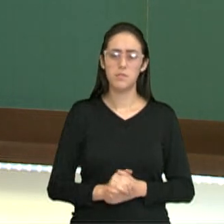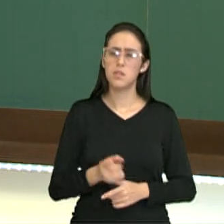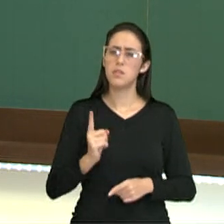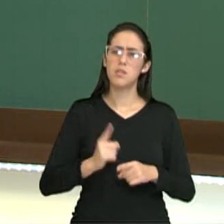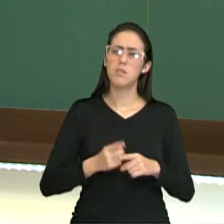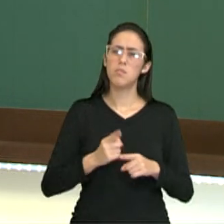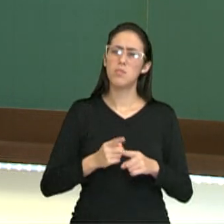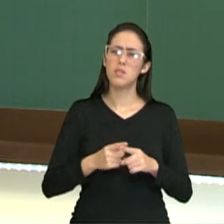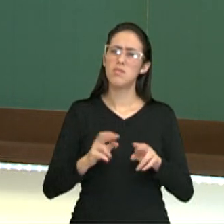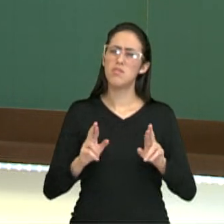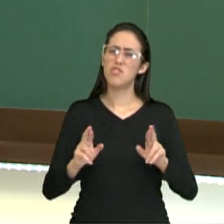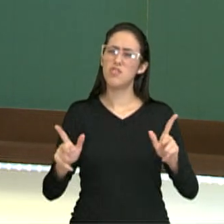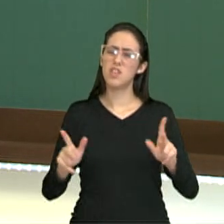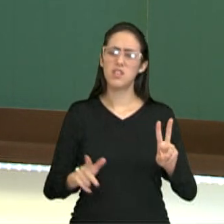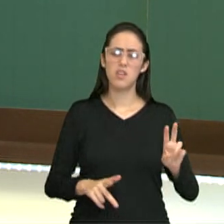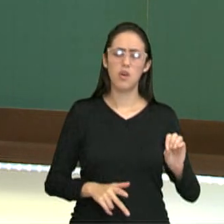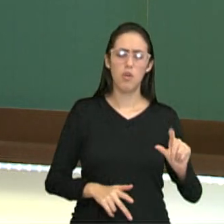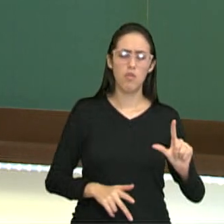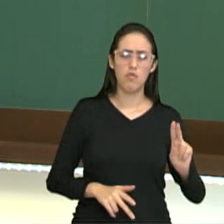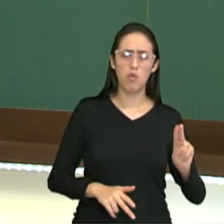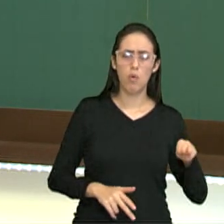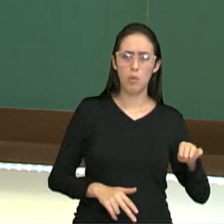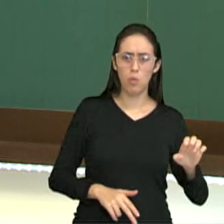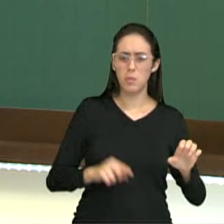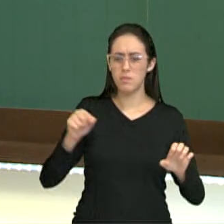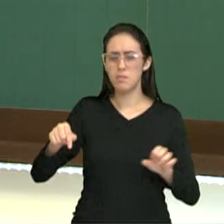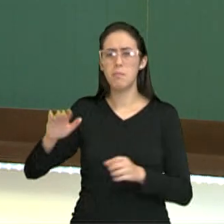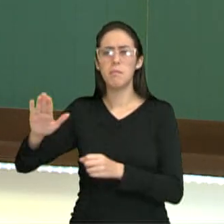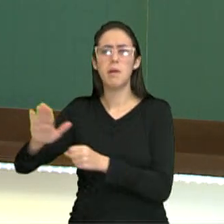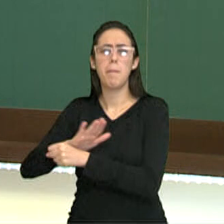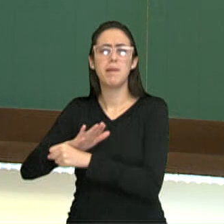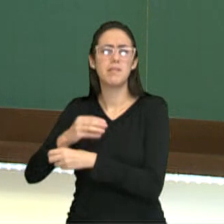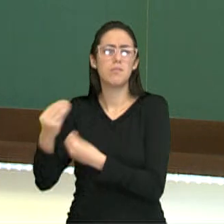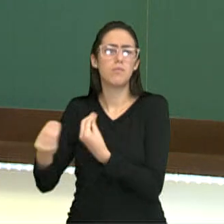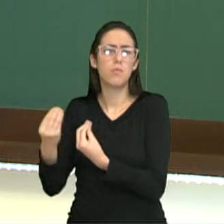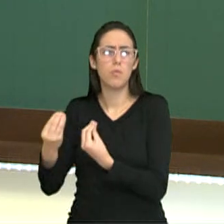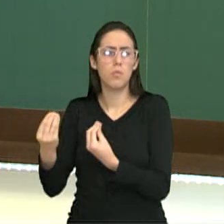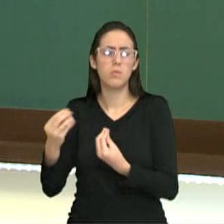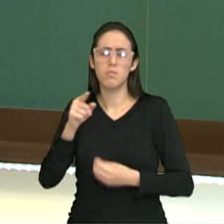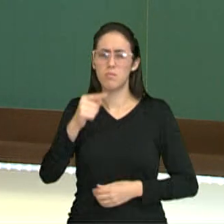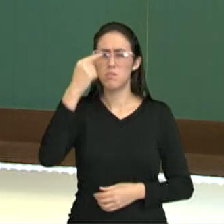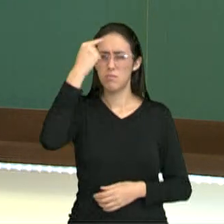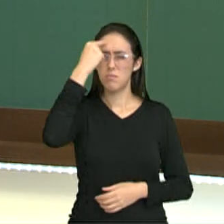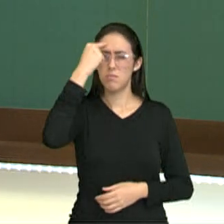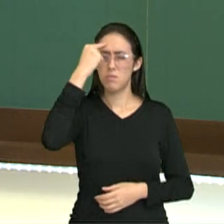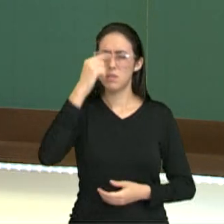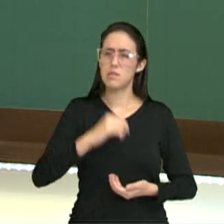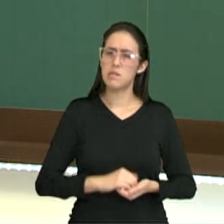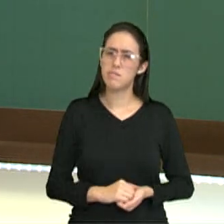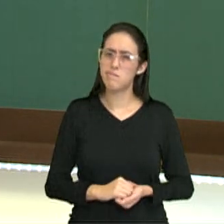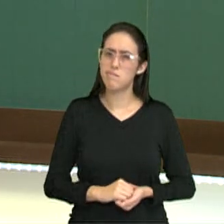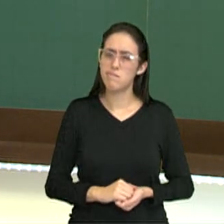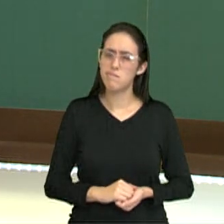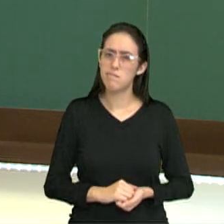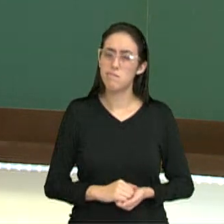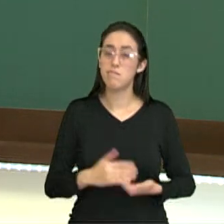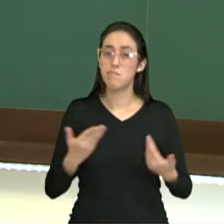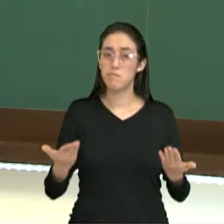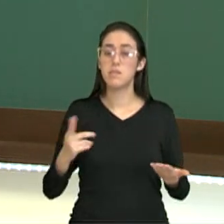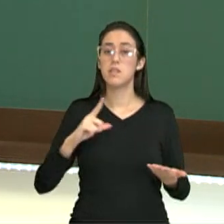o volume e a capacidade? Alguém sabe me responder? Pensa um pouquinho. A diferença vai